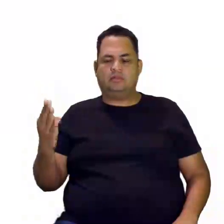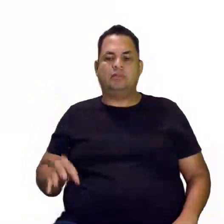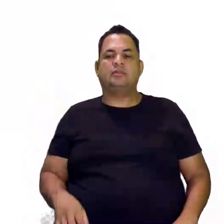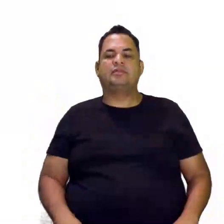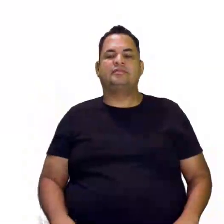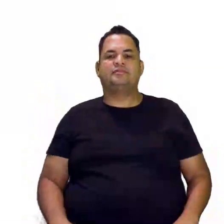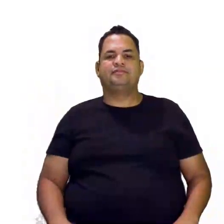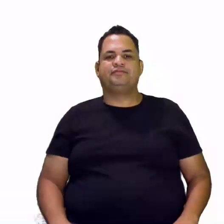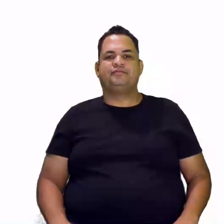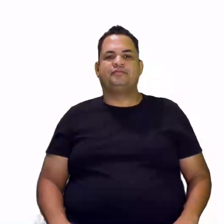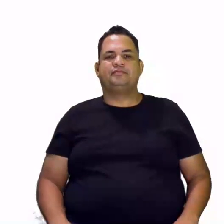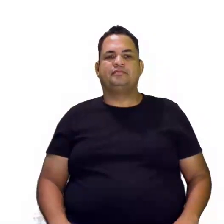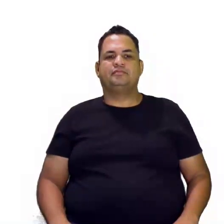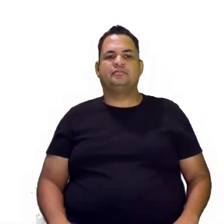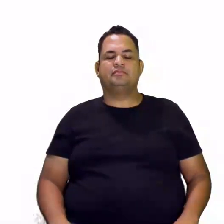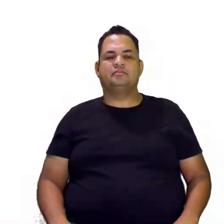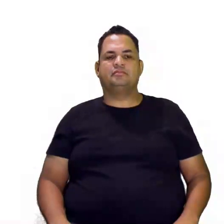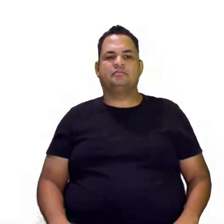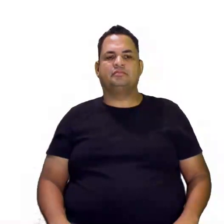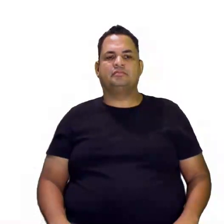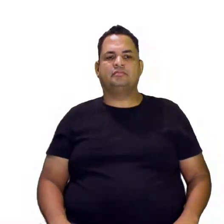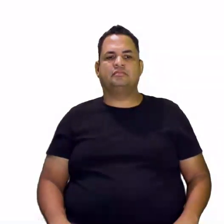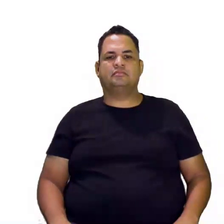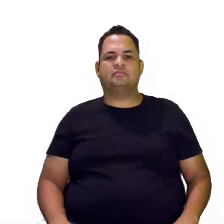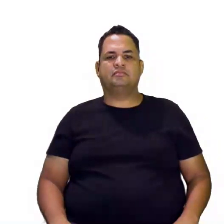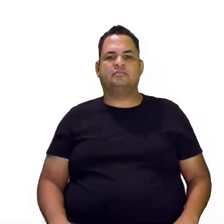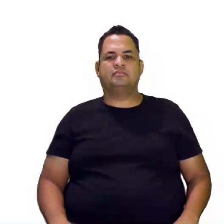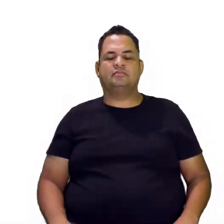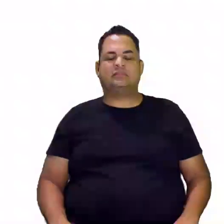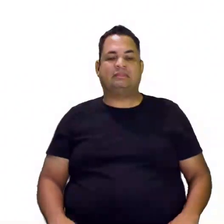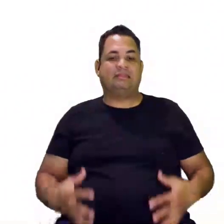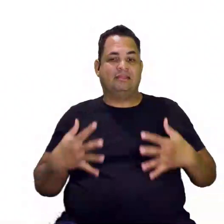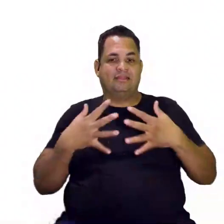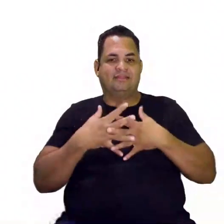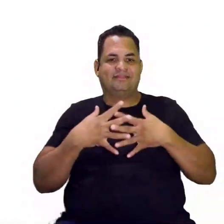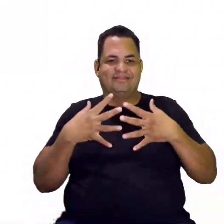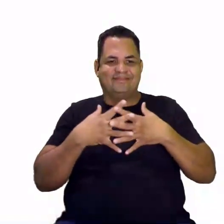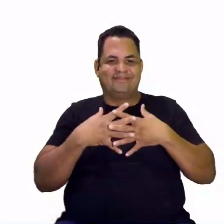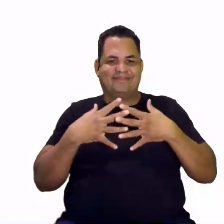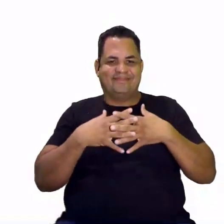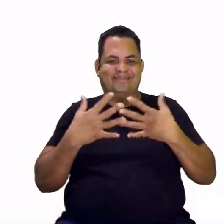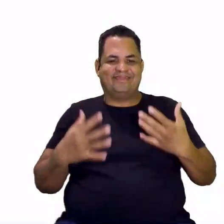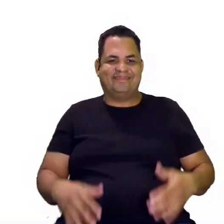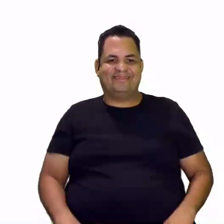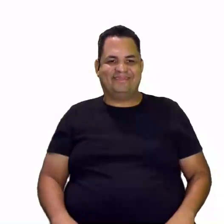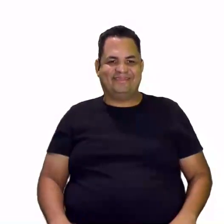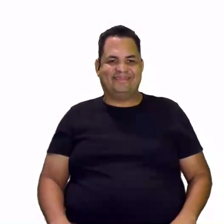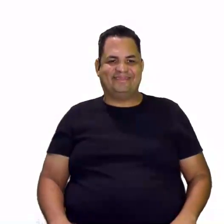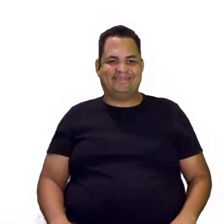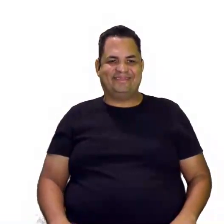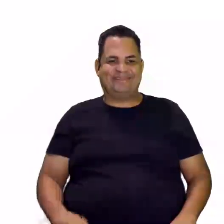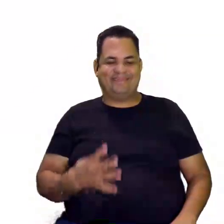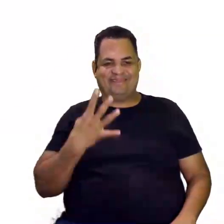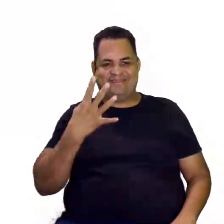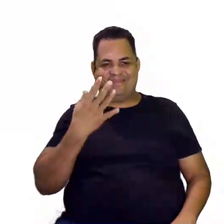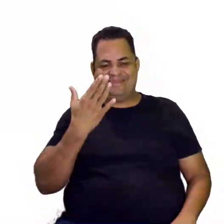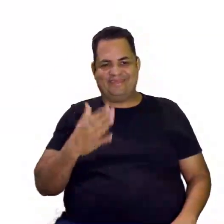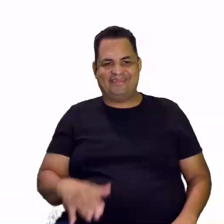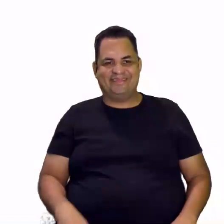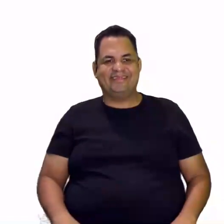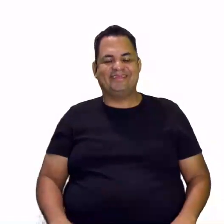Arqueano, Proterozoico e Fanerozoico. Agora deu uma confusão na mão do Sâmio, né? Mas são esses 4